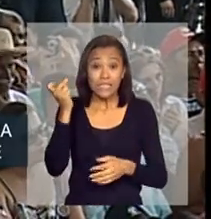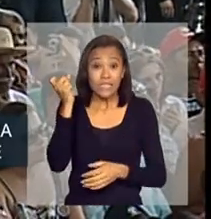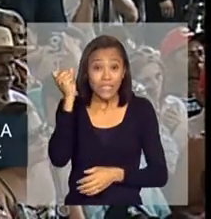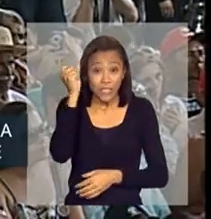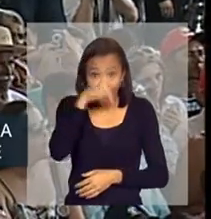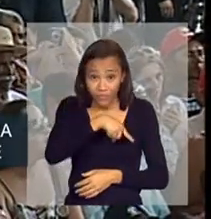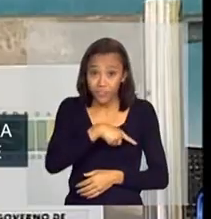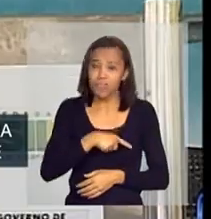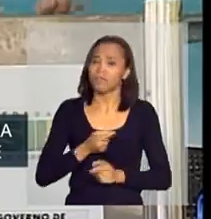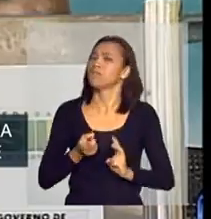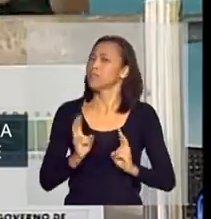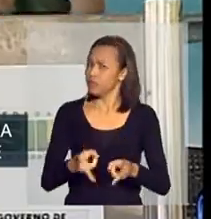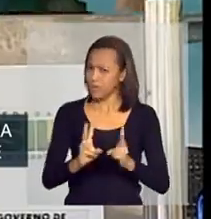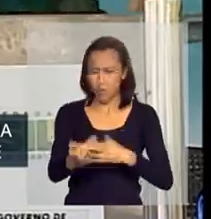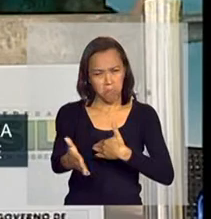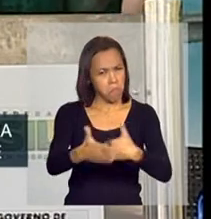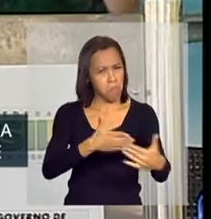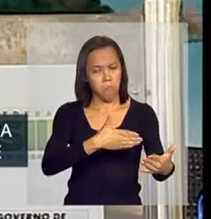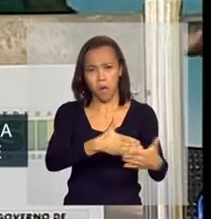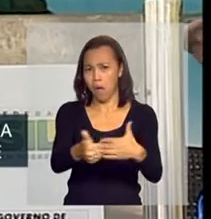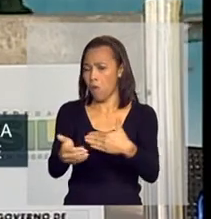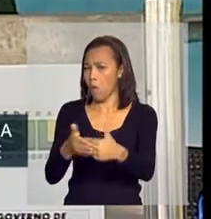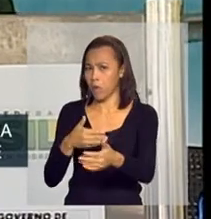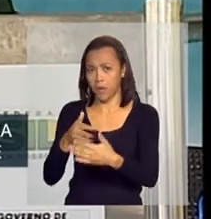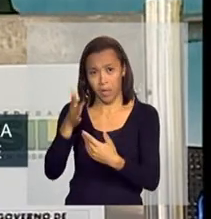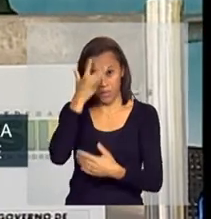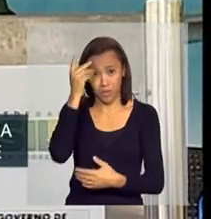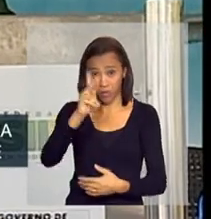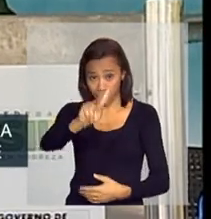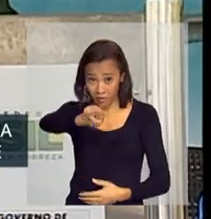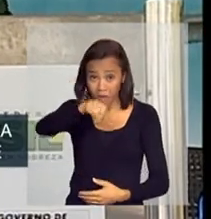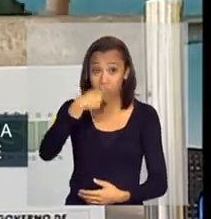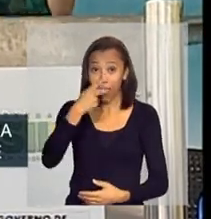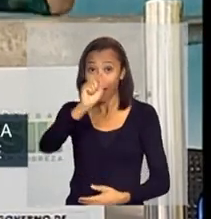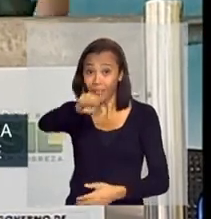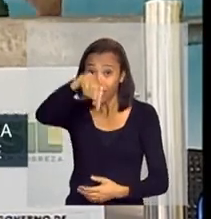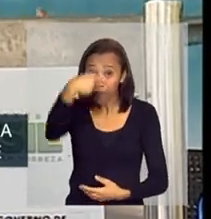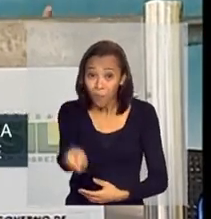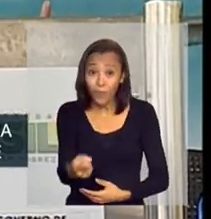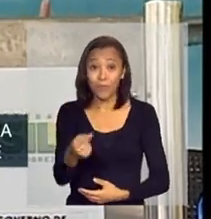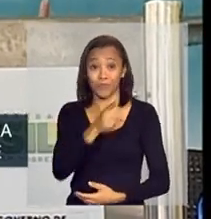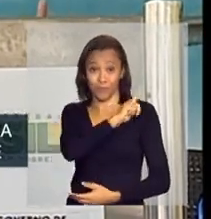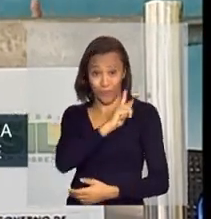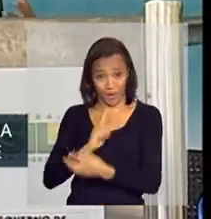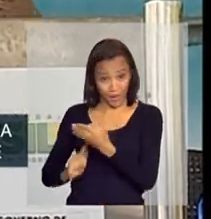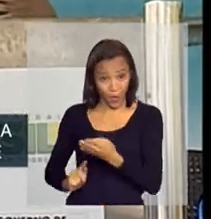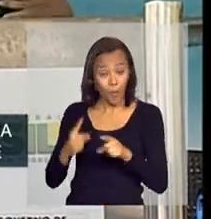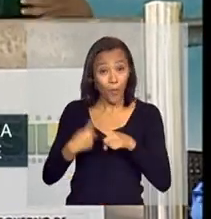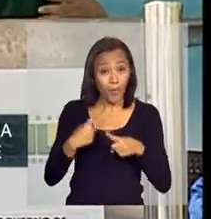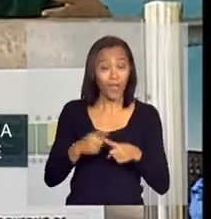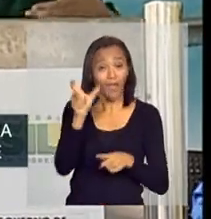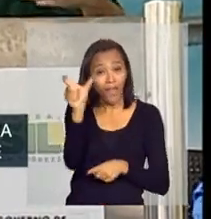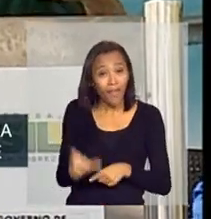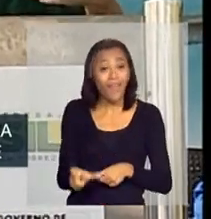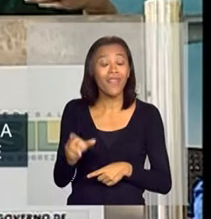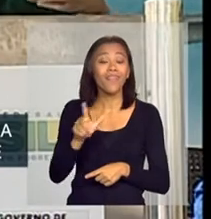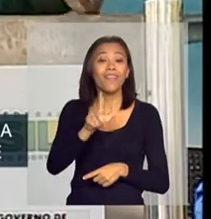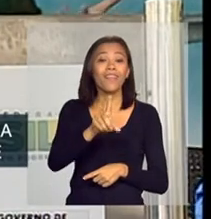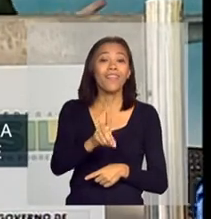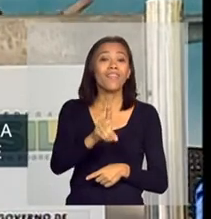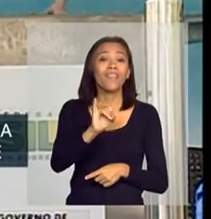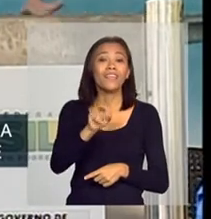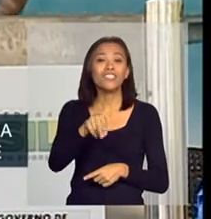difícil, sempre foi, para qualquer um falar depois do Deda. Porque o Dedinha tem